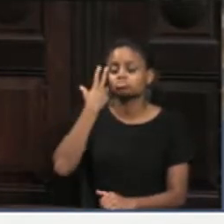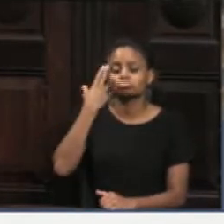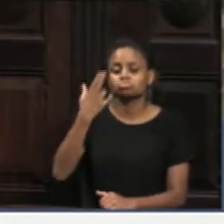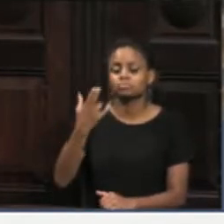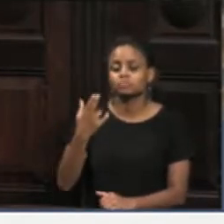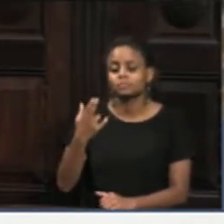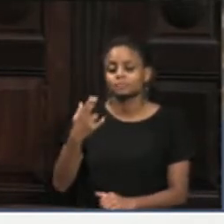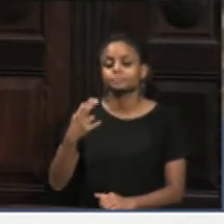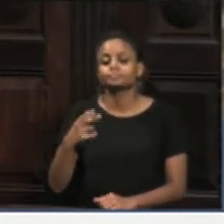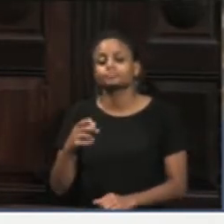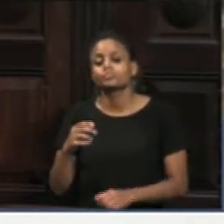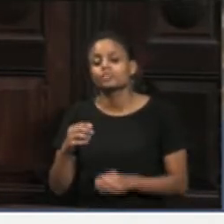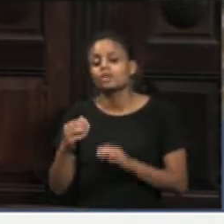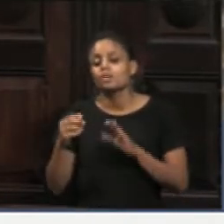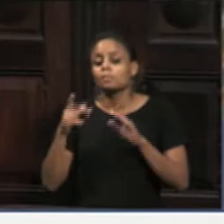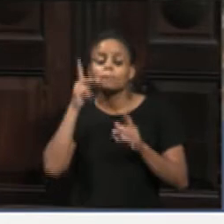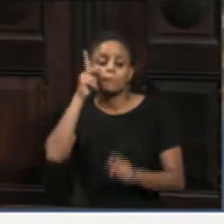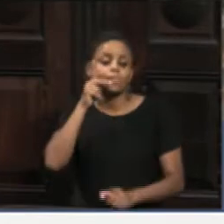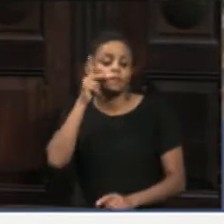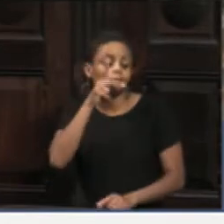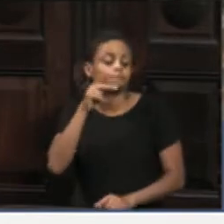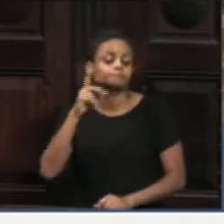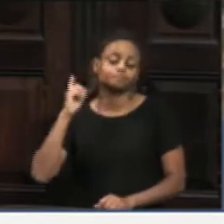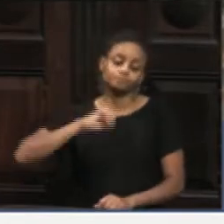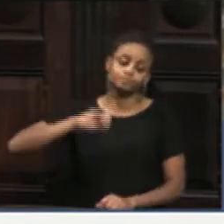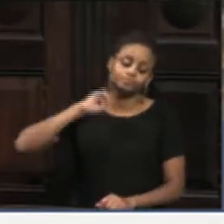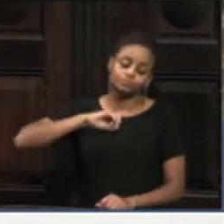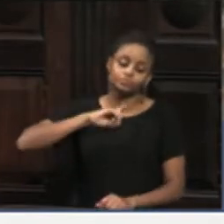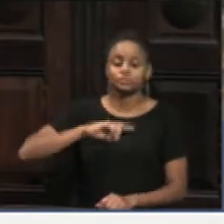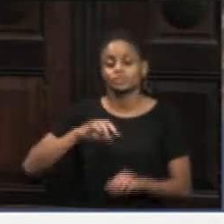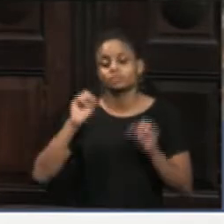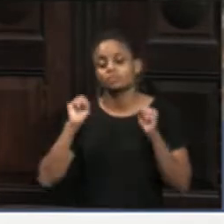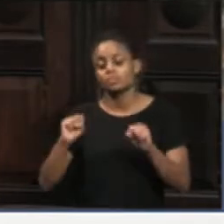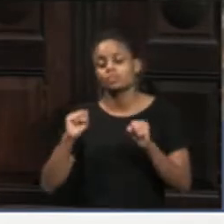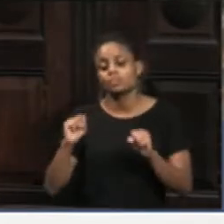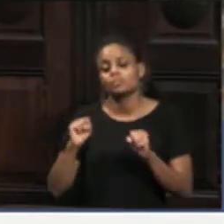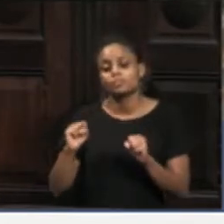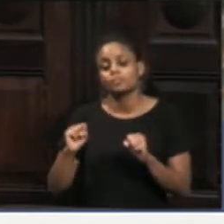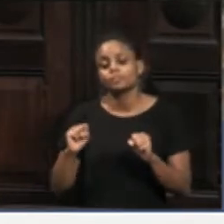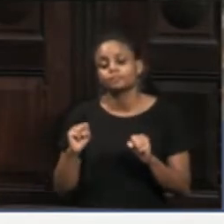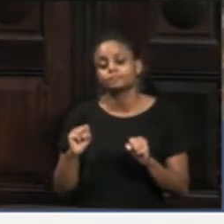O Parlamento Fluminense pode,